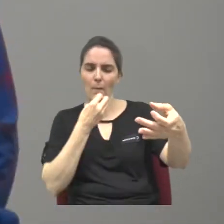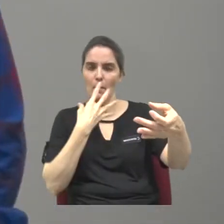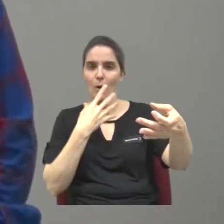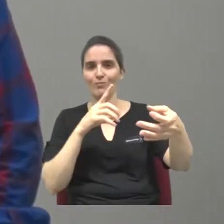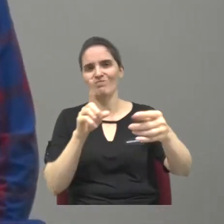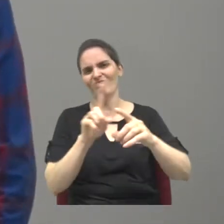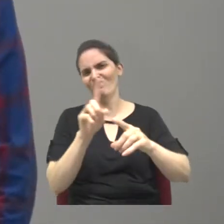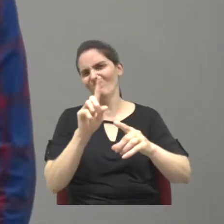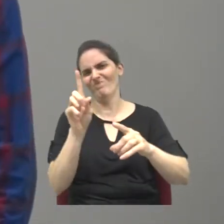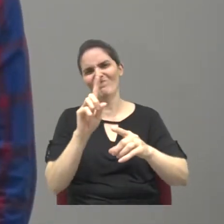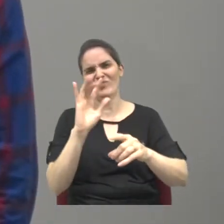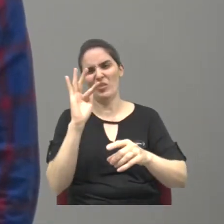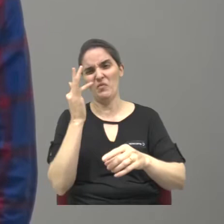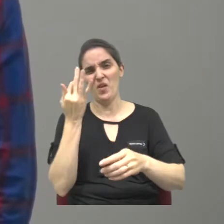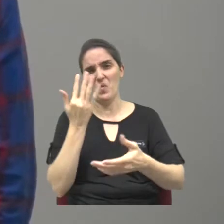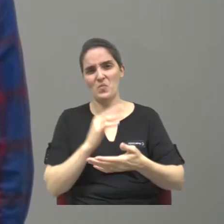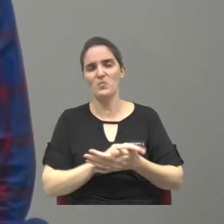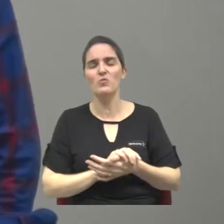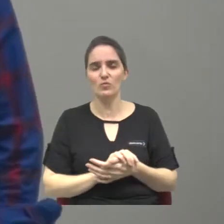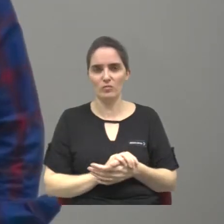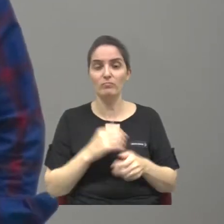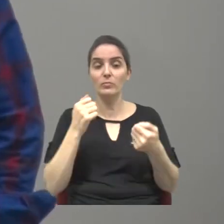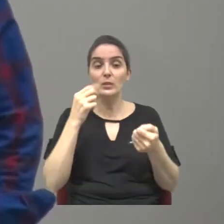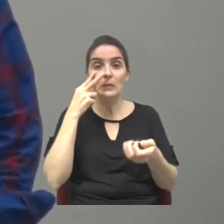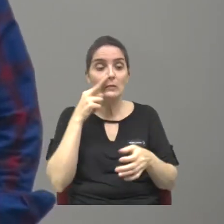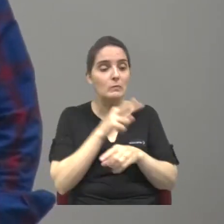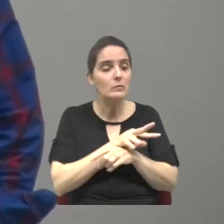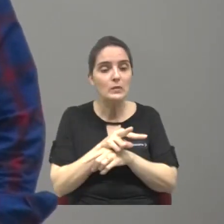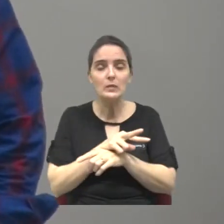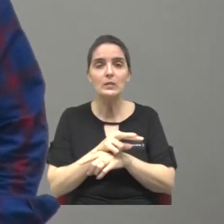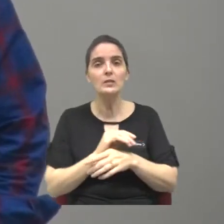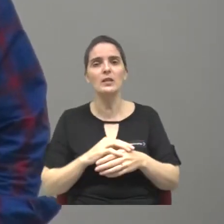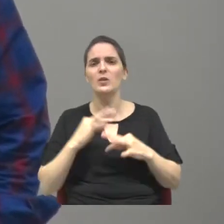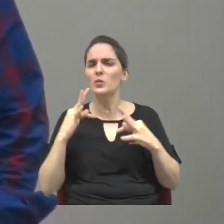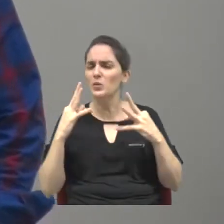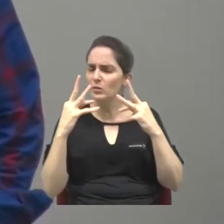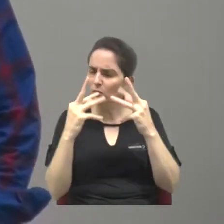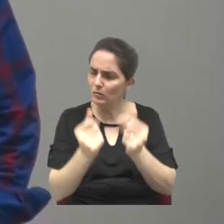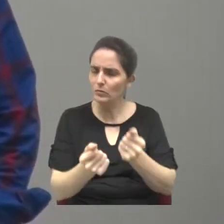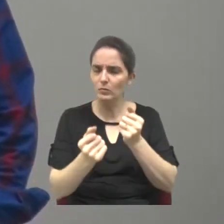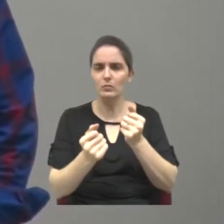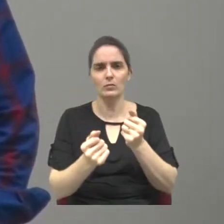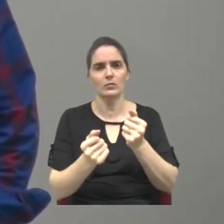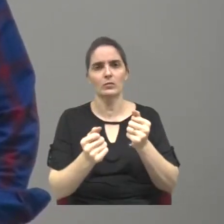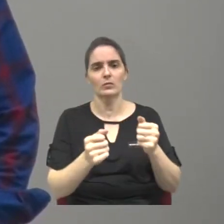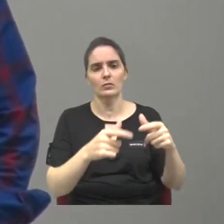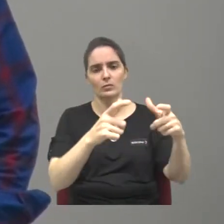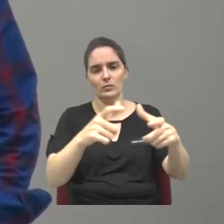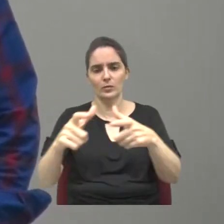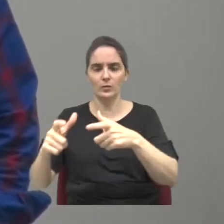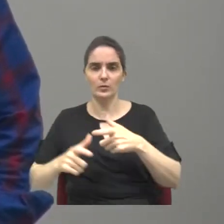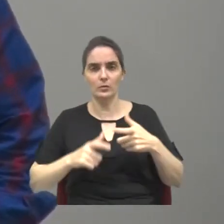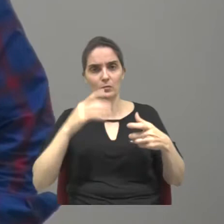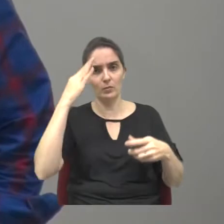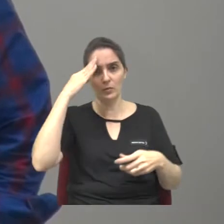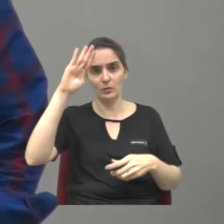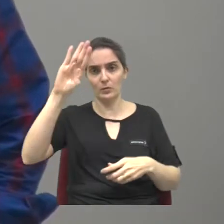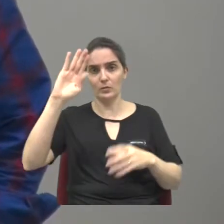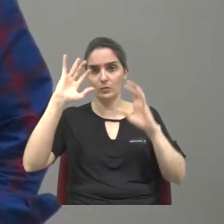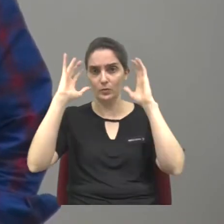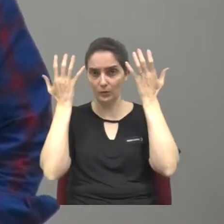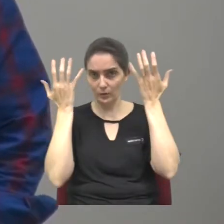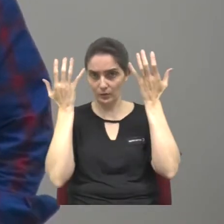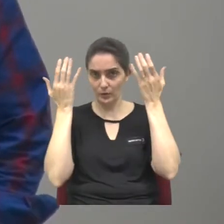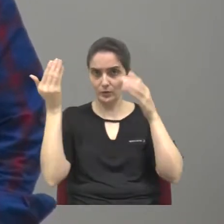falta fiscalização, não só no chá, mas em todos os estabelecimentos, principalmente de festa que vem para a cidade de Limeira